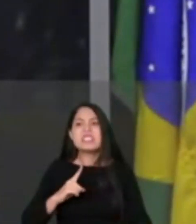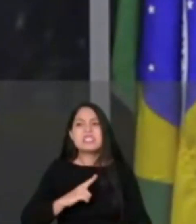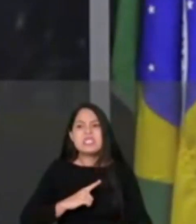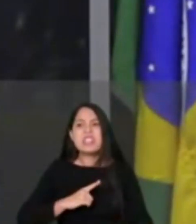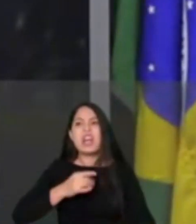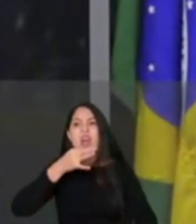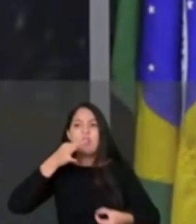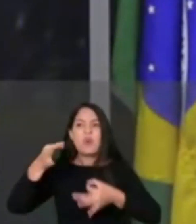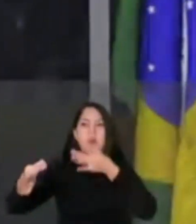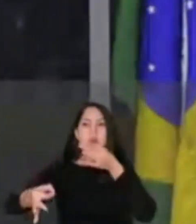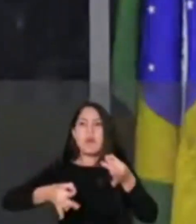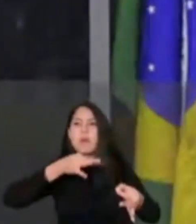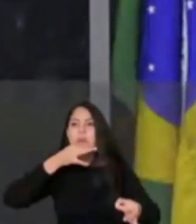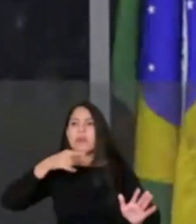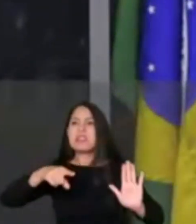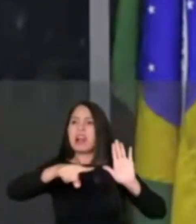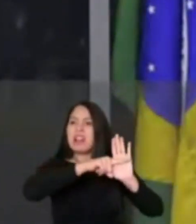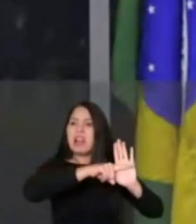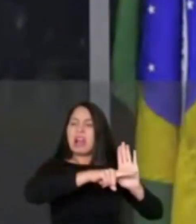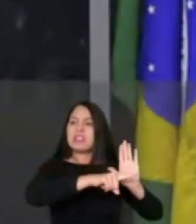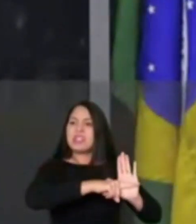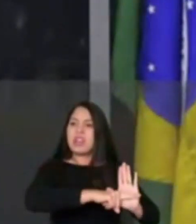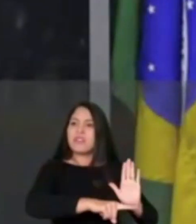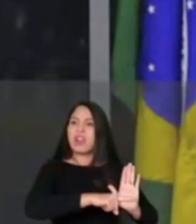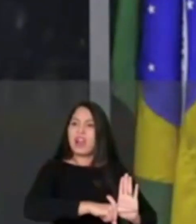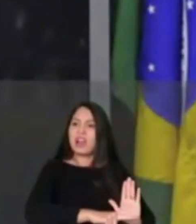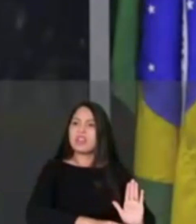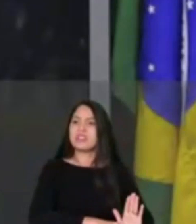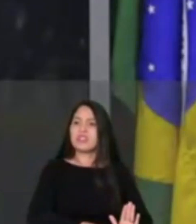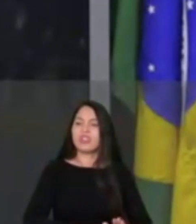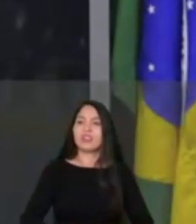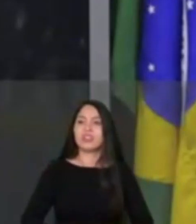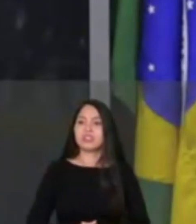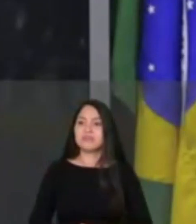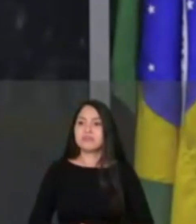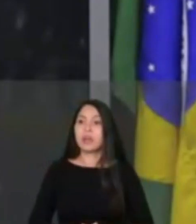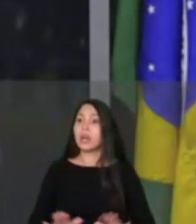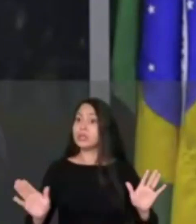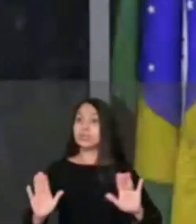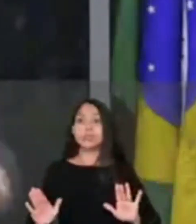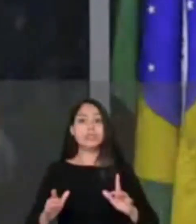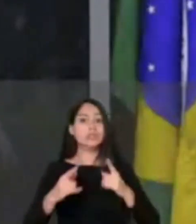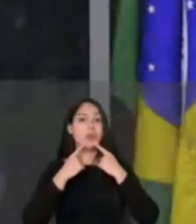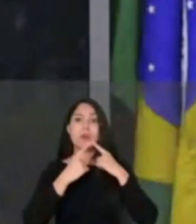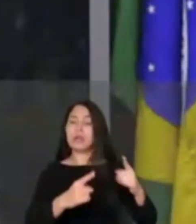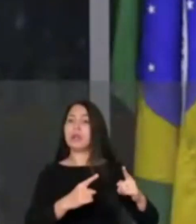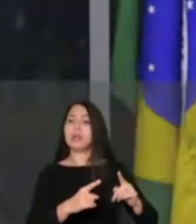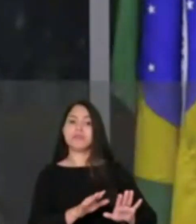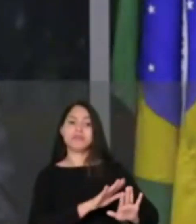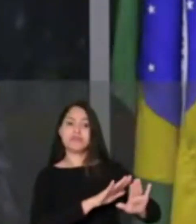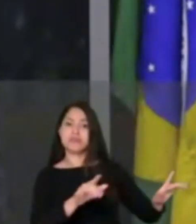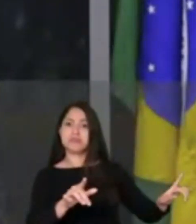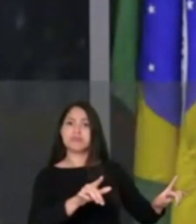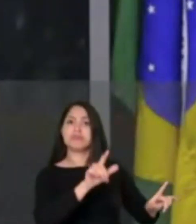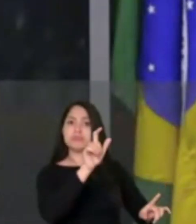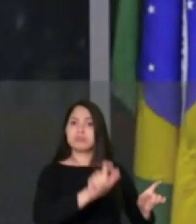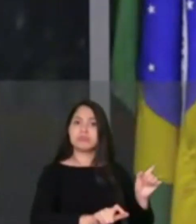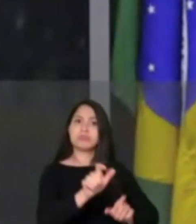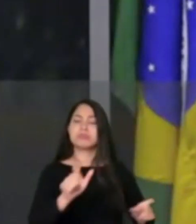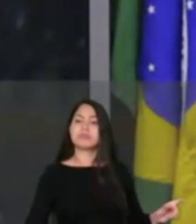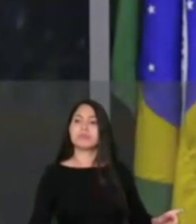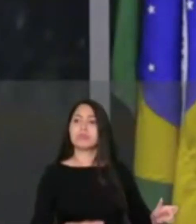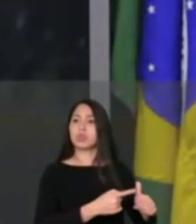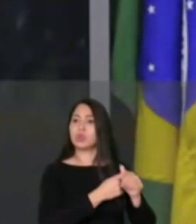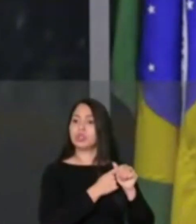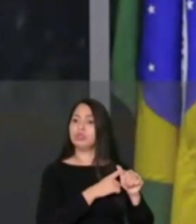das pessoas que foram adimplentes, repito, sem criticar os inadimplentes que por questões diversas e